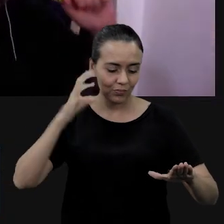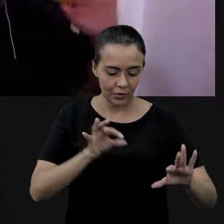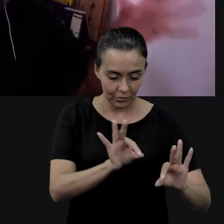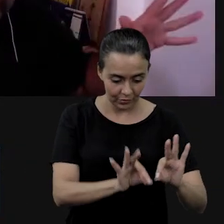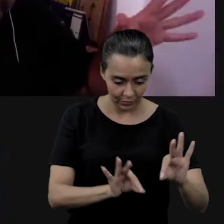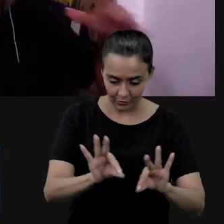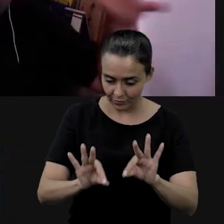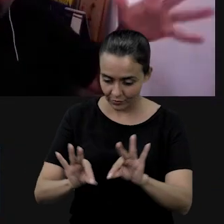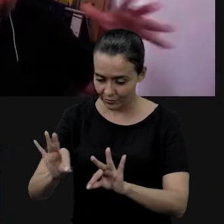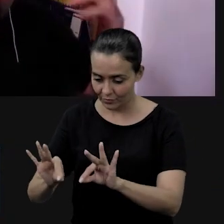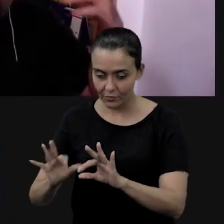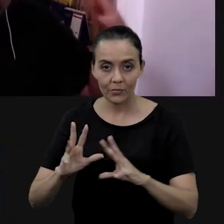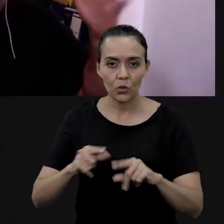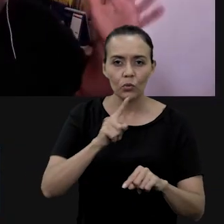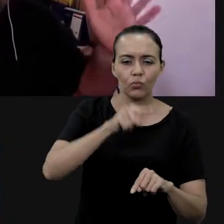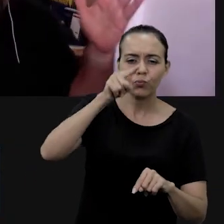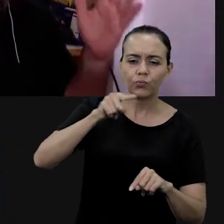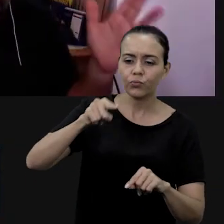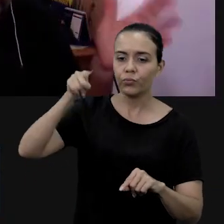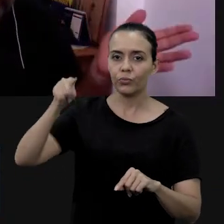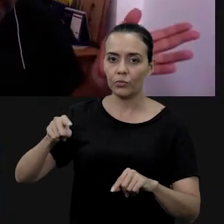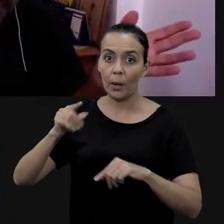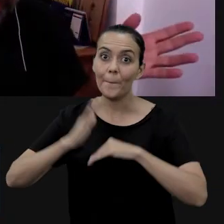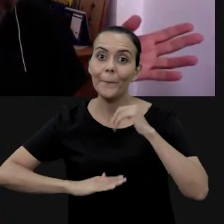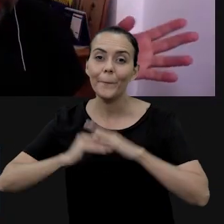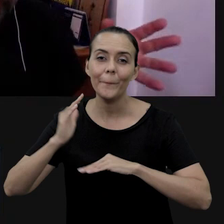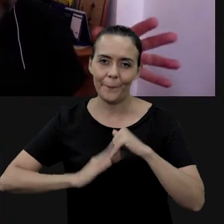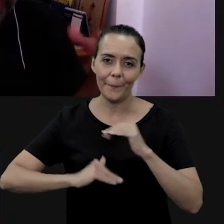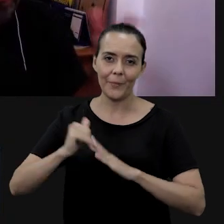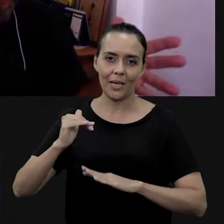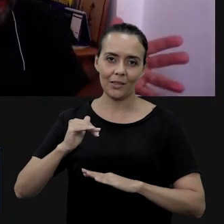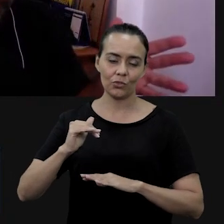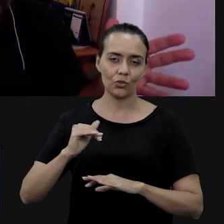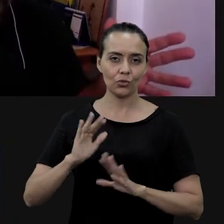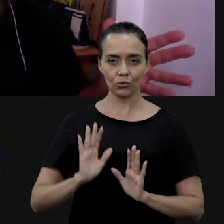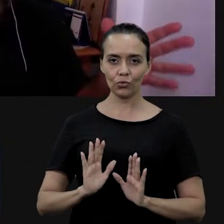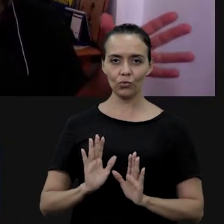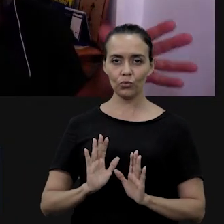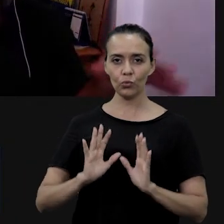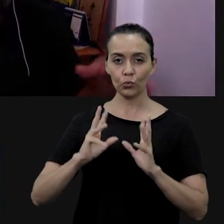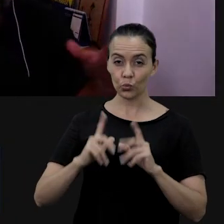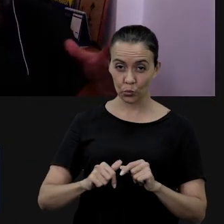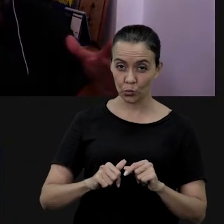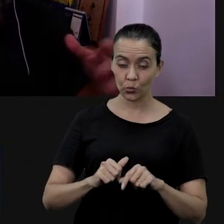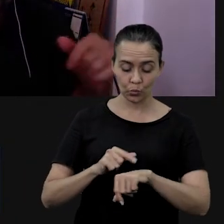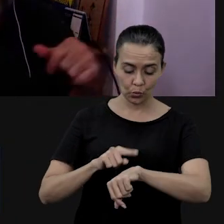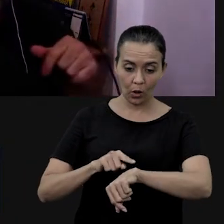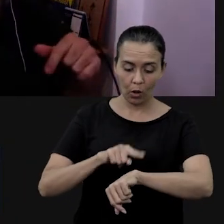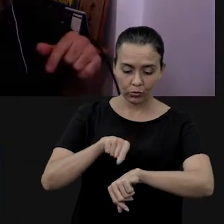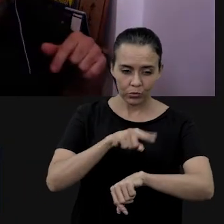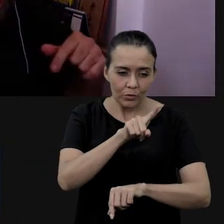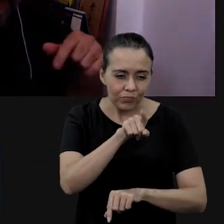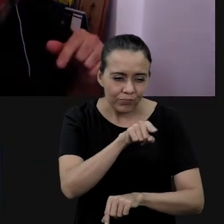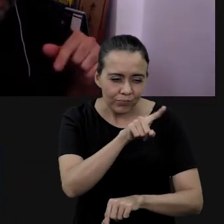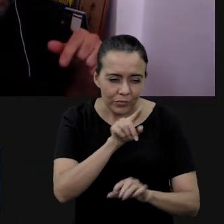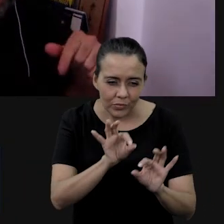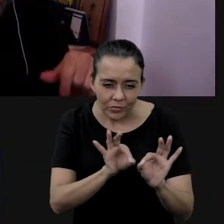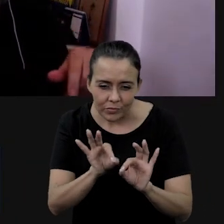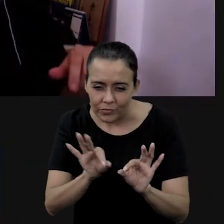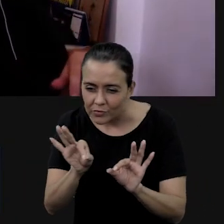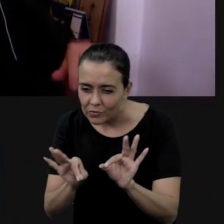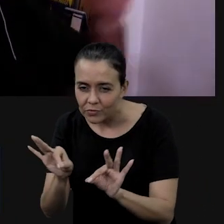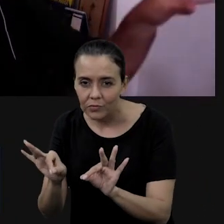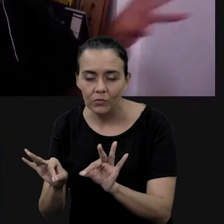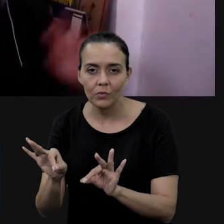som, programa, software, enfim, de um jeito prático. E já com o relógio